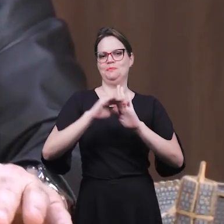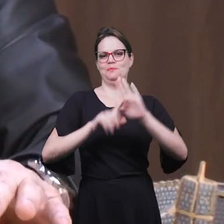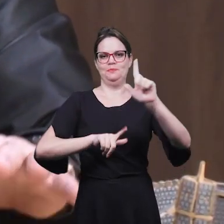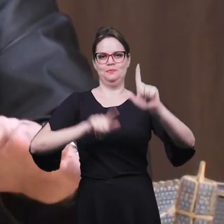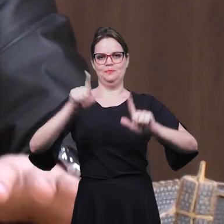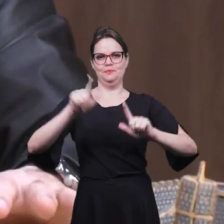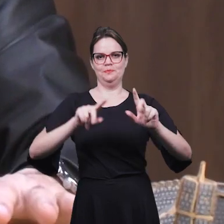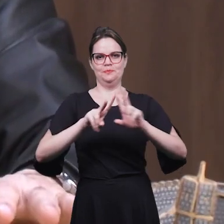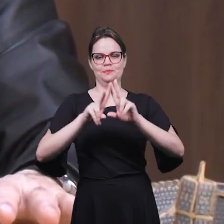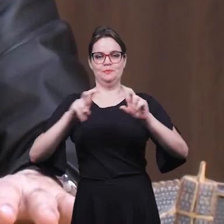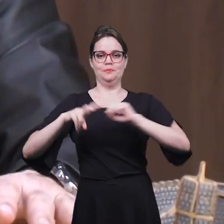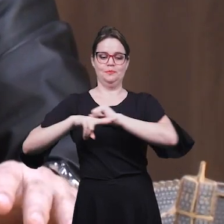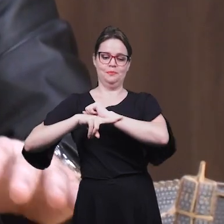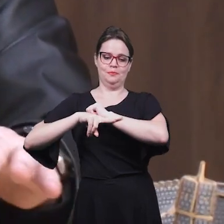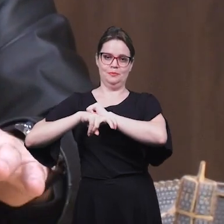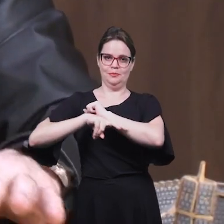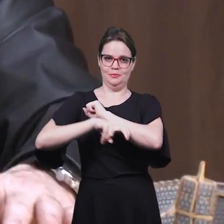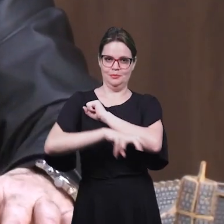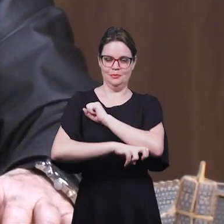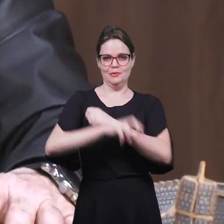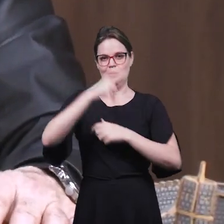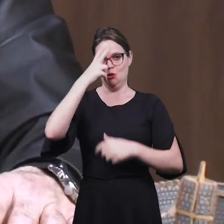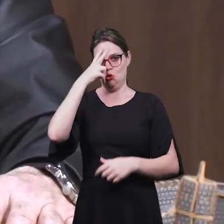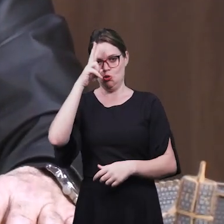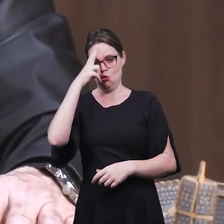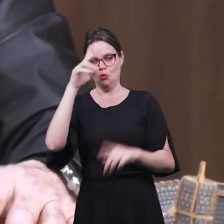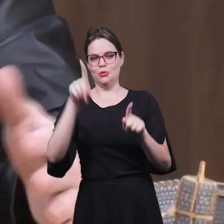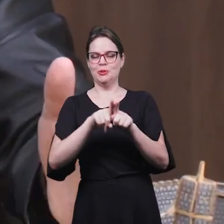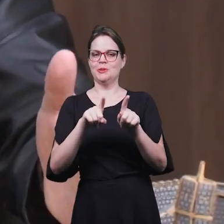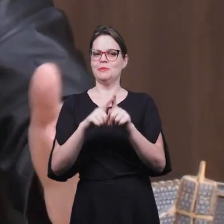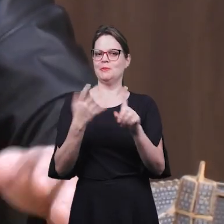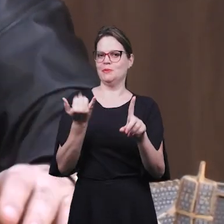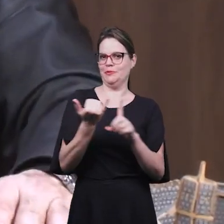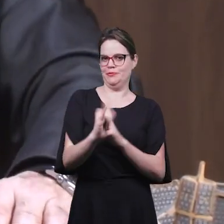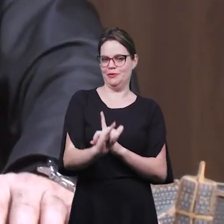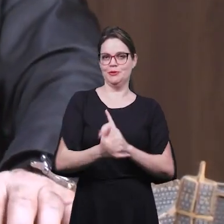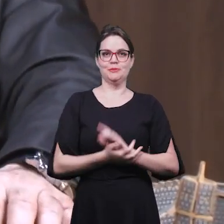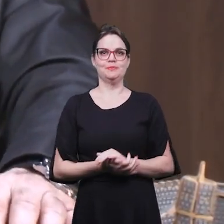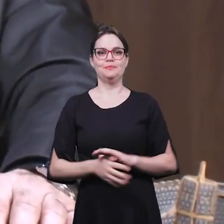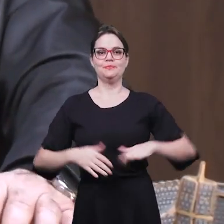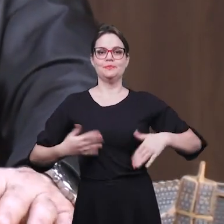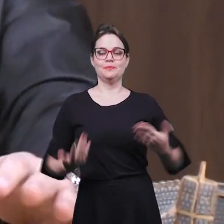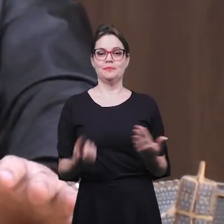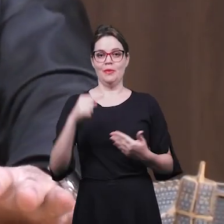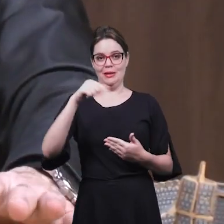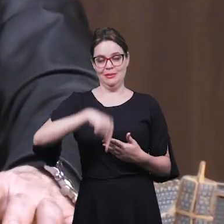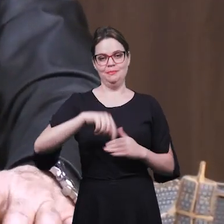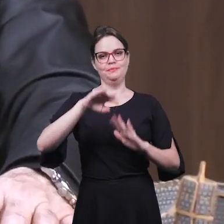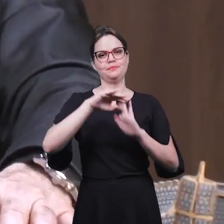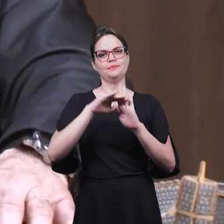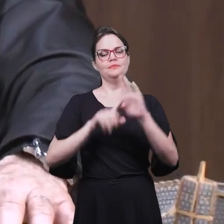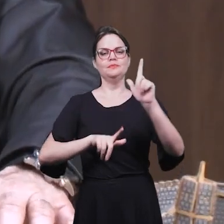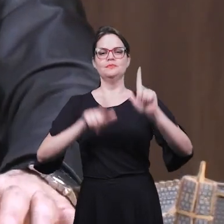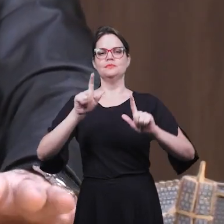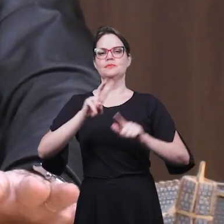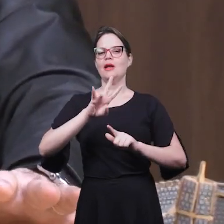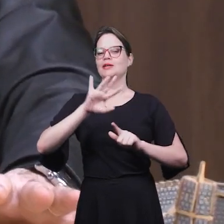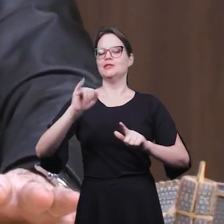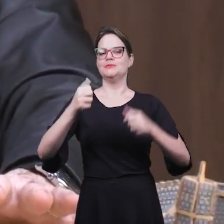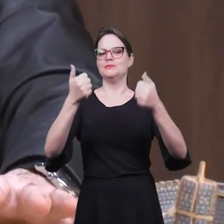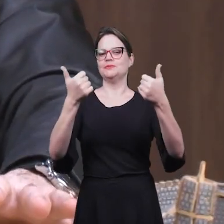Arqueologia, Histórico e o Profético. Ou seja, nesse programa nós vamos falar